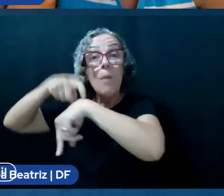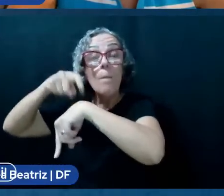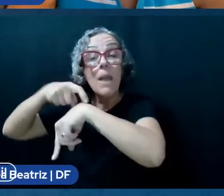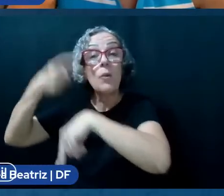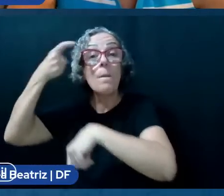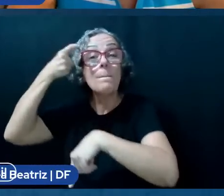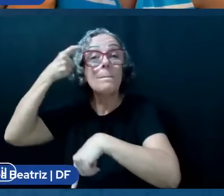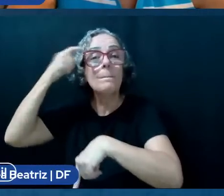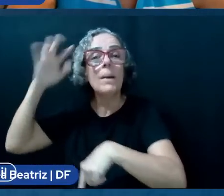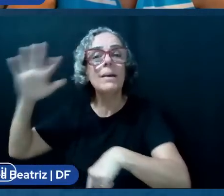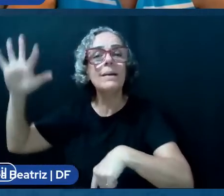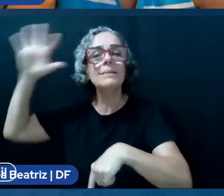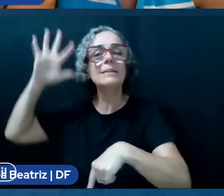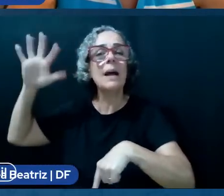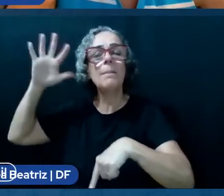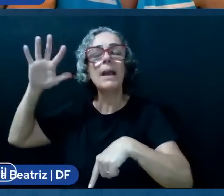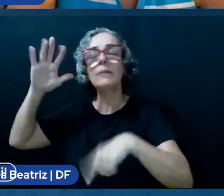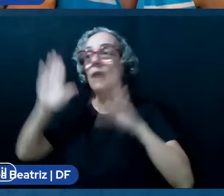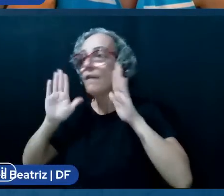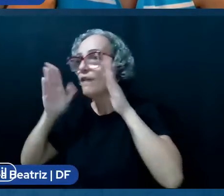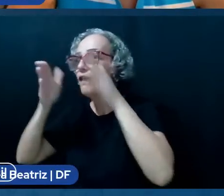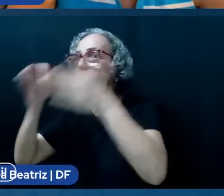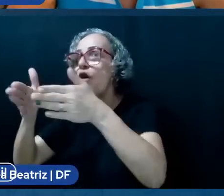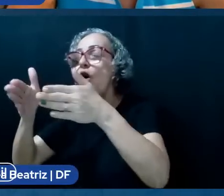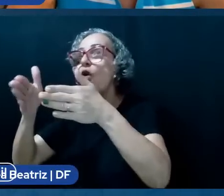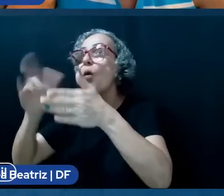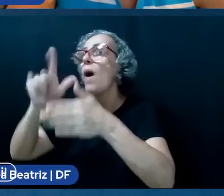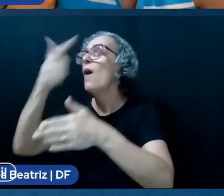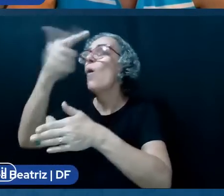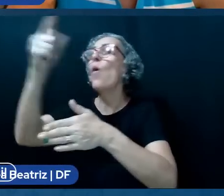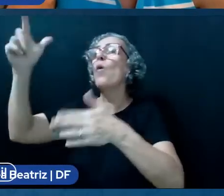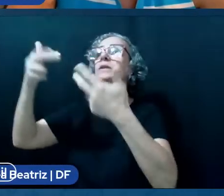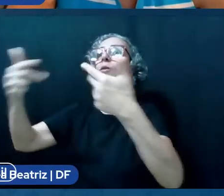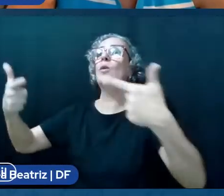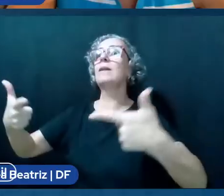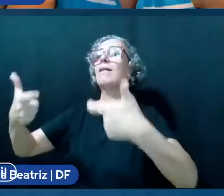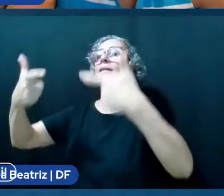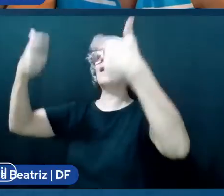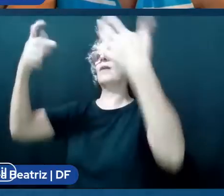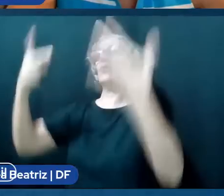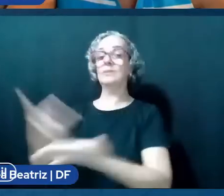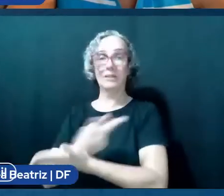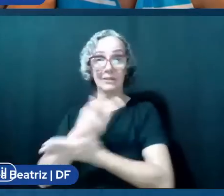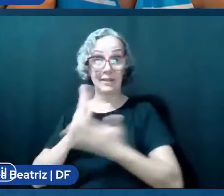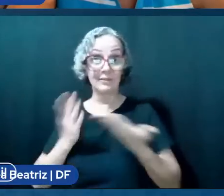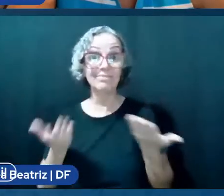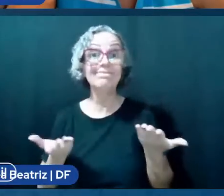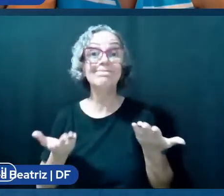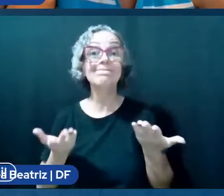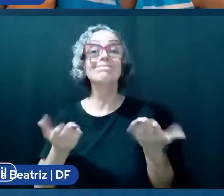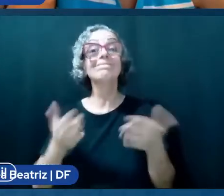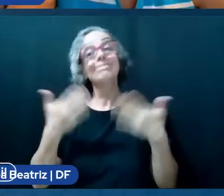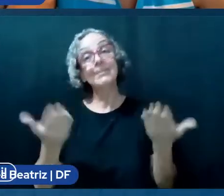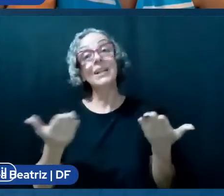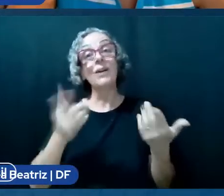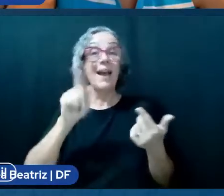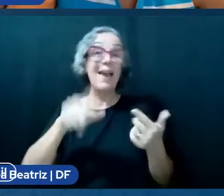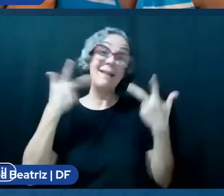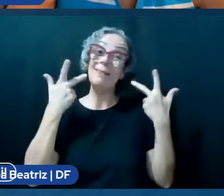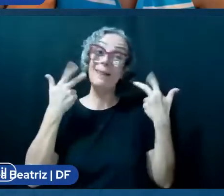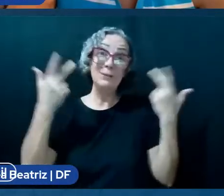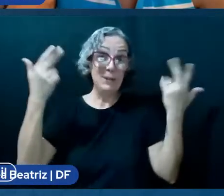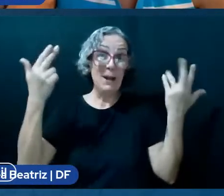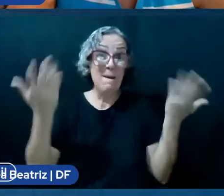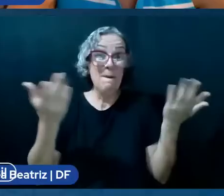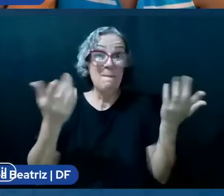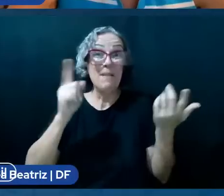está profundamente ligado a outras coisas que estão acontecendo. Na verdade, é uma coisa também comum que acontece conosco, né?